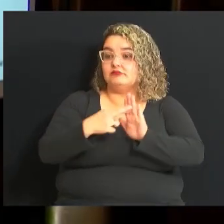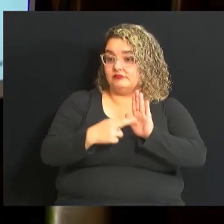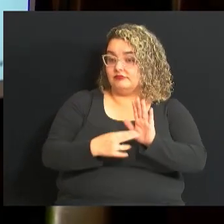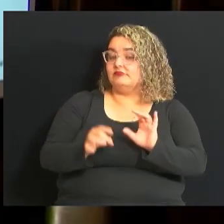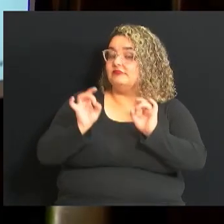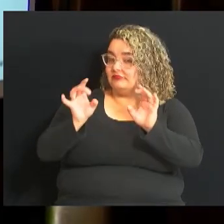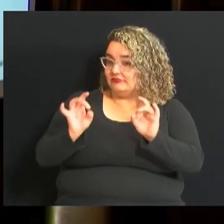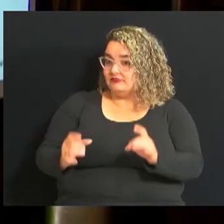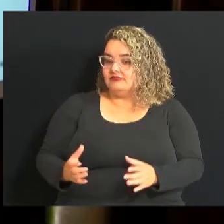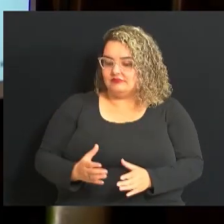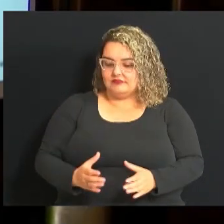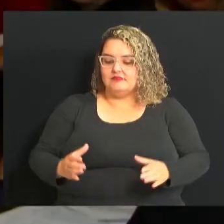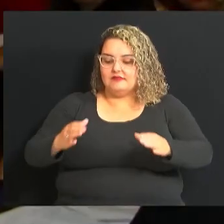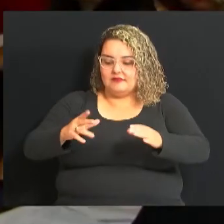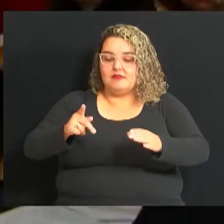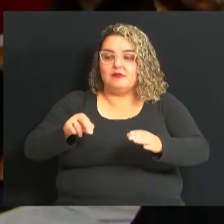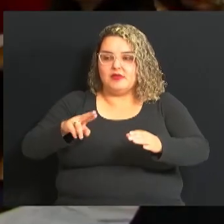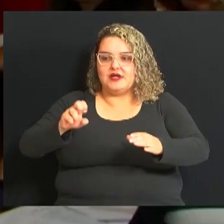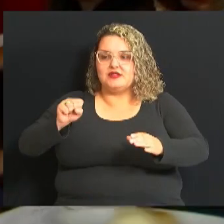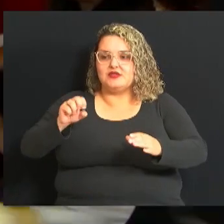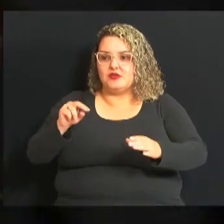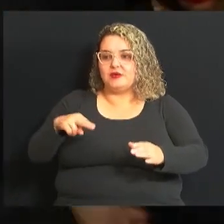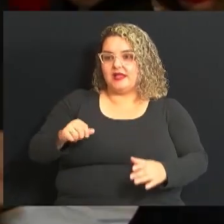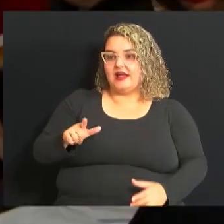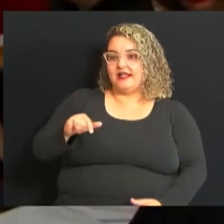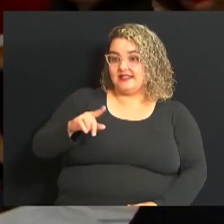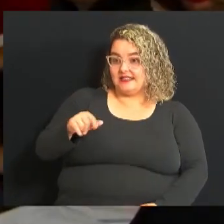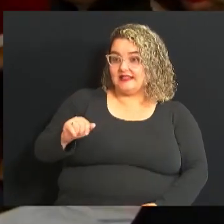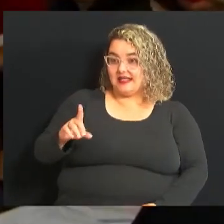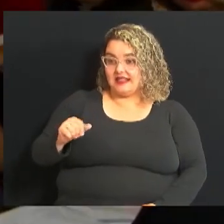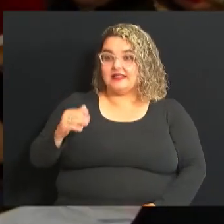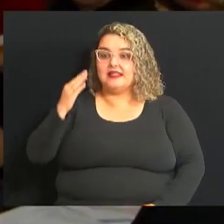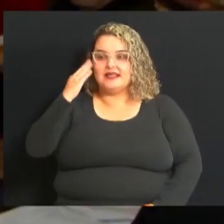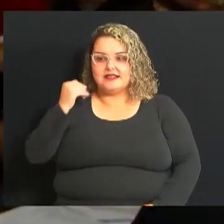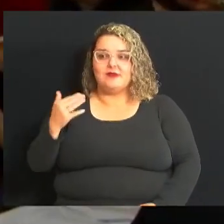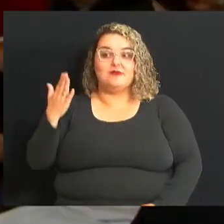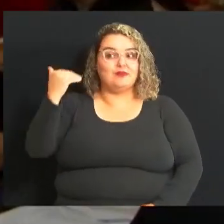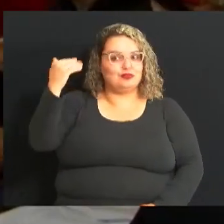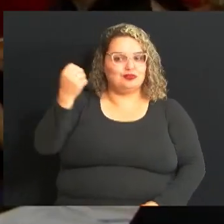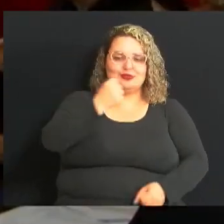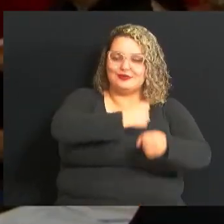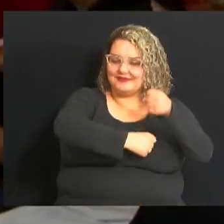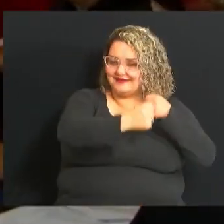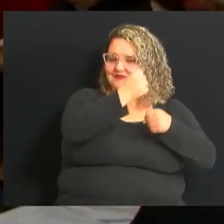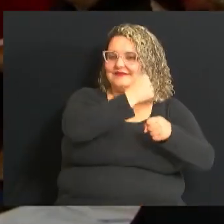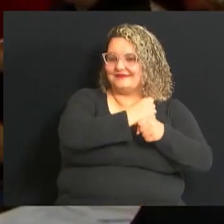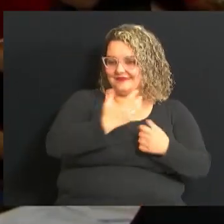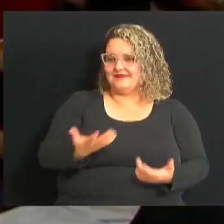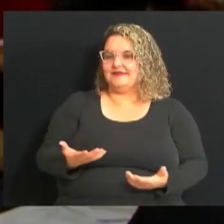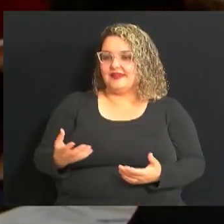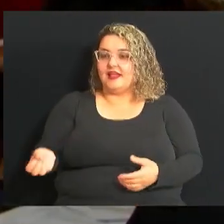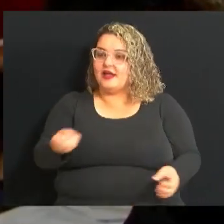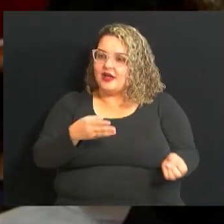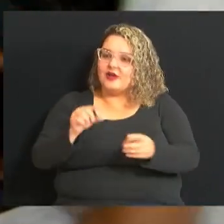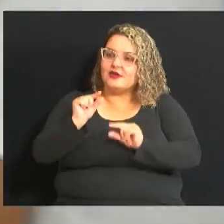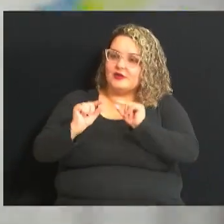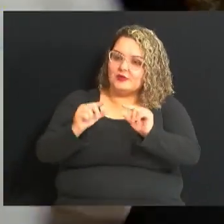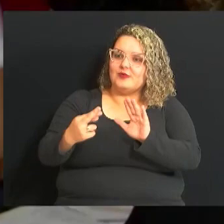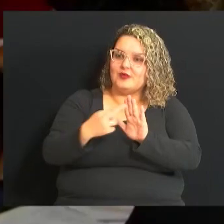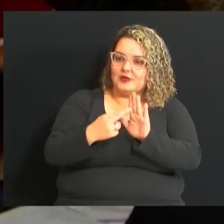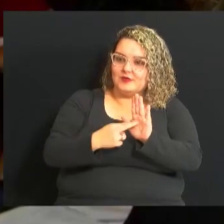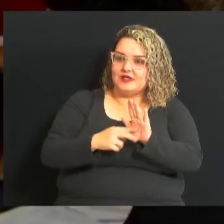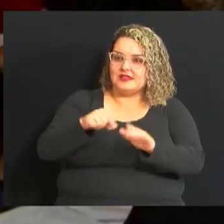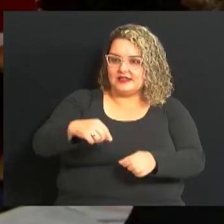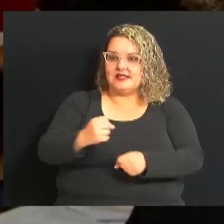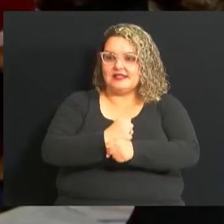uma embalagem personalizada também. E a gente sabe que foi um sucesso ano passado, a gente inovou um pouquinho na receita desse ano, mas